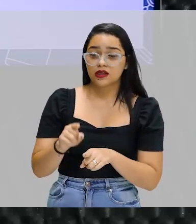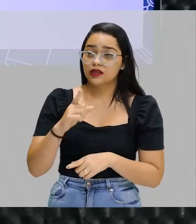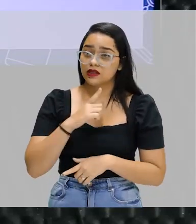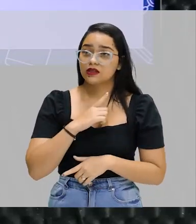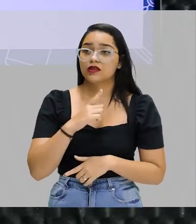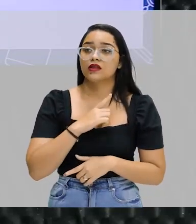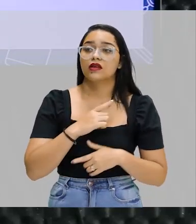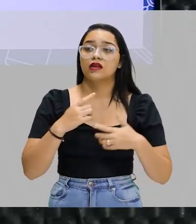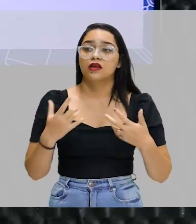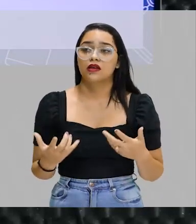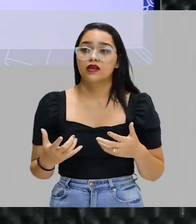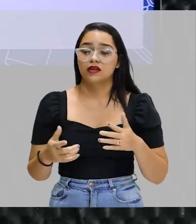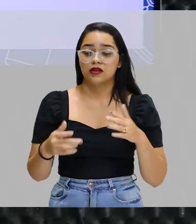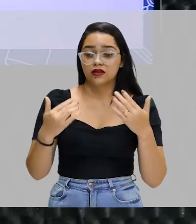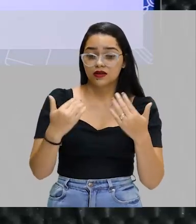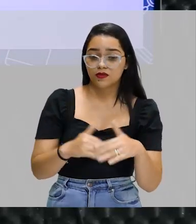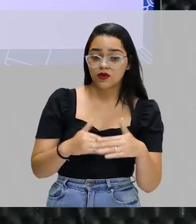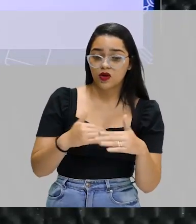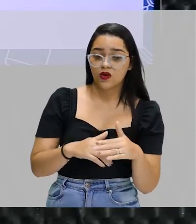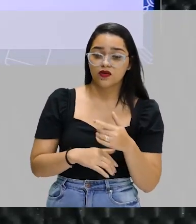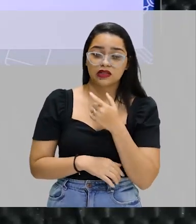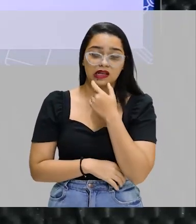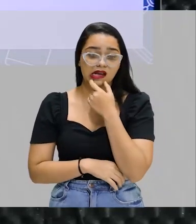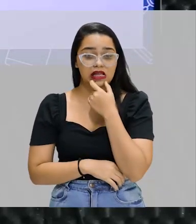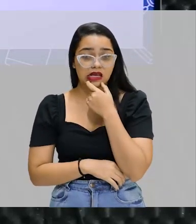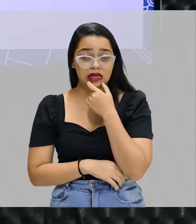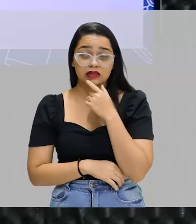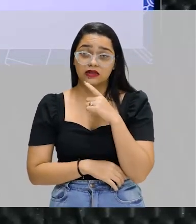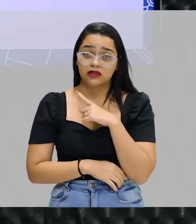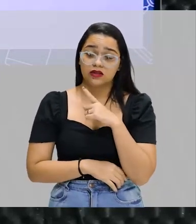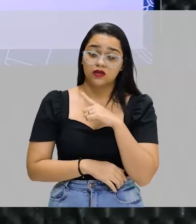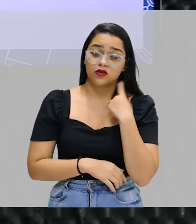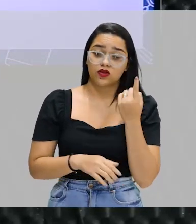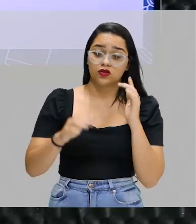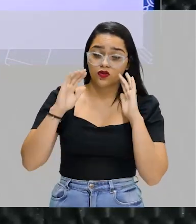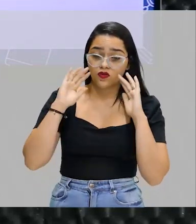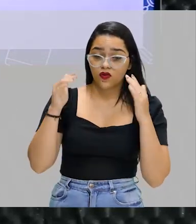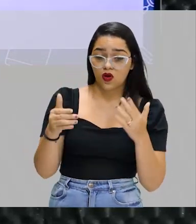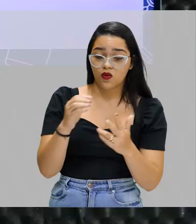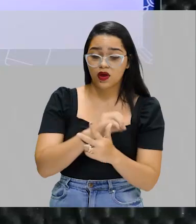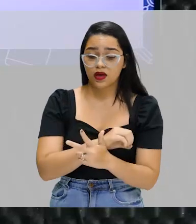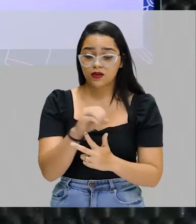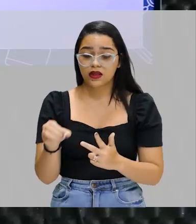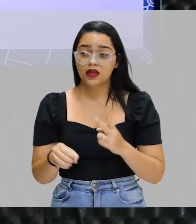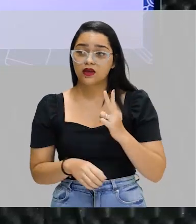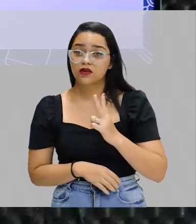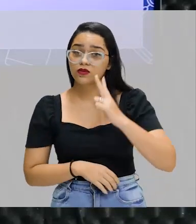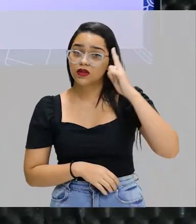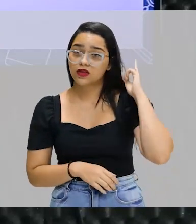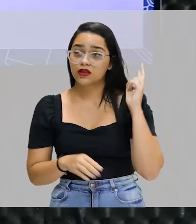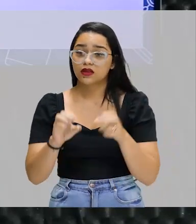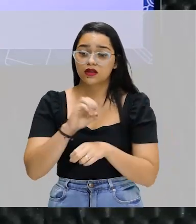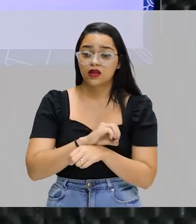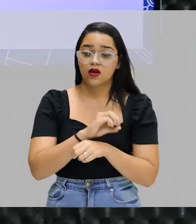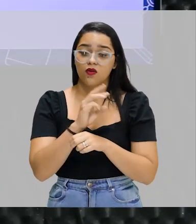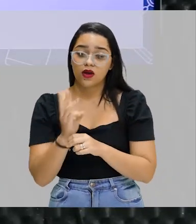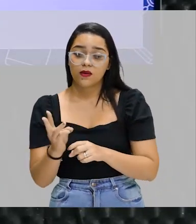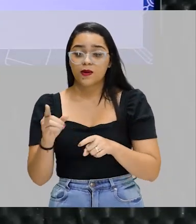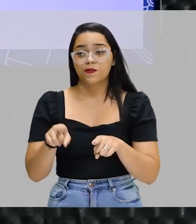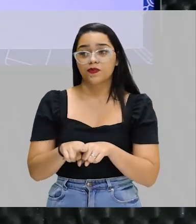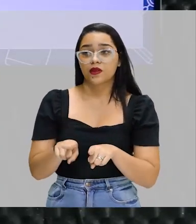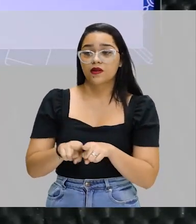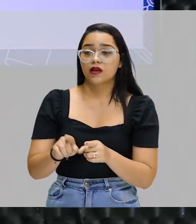English exams, dessas provas de inglês que normalmente são o nosso foco, o Enem e o vestibular da UEMA. Por